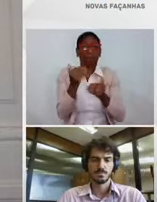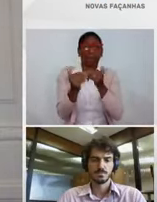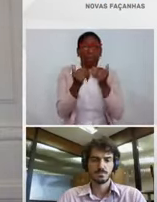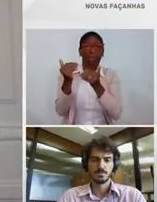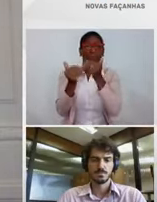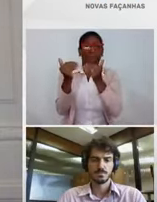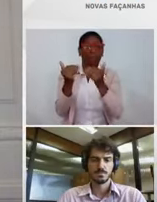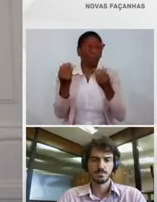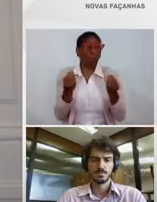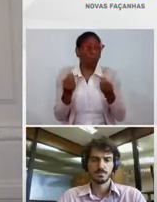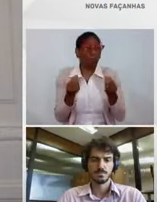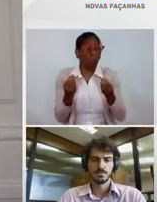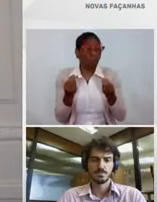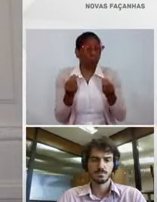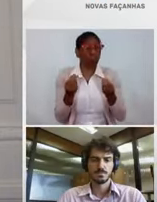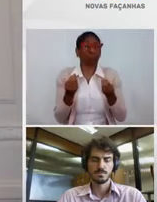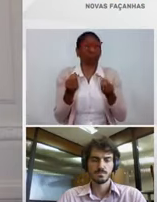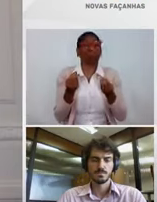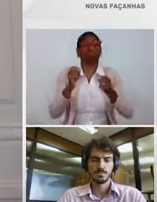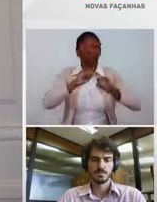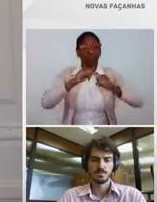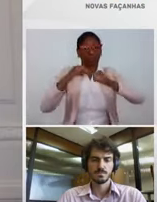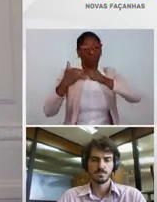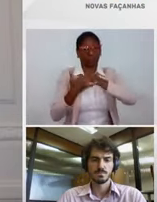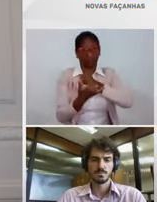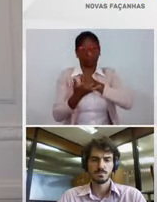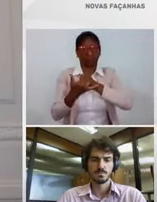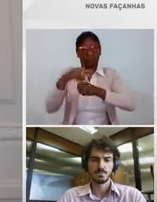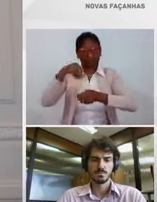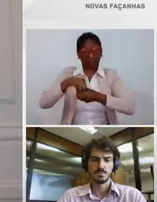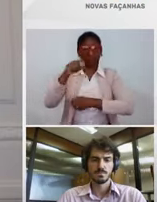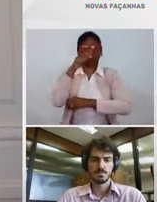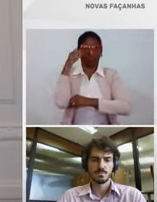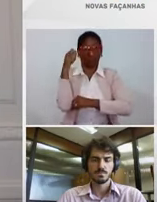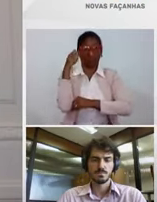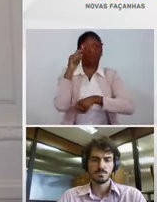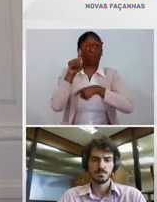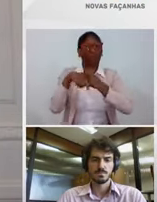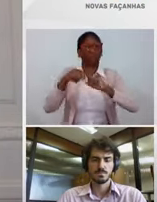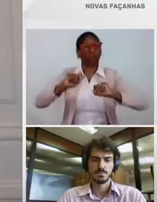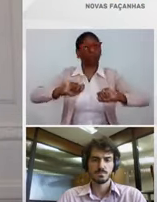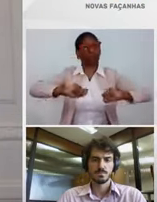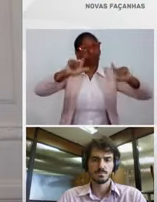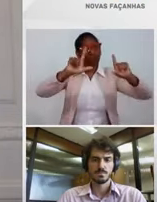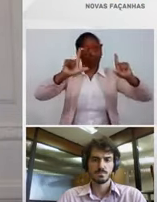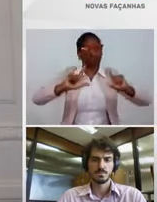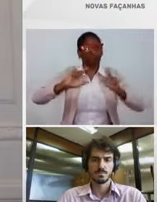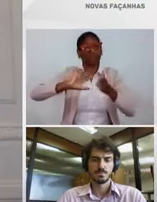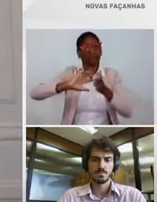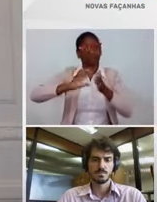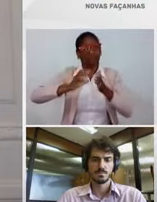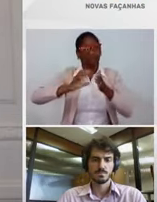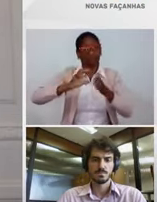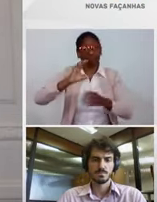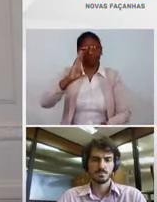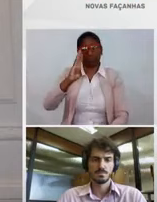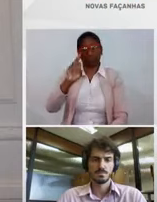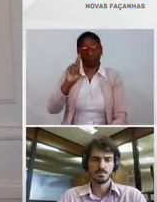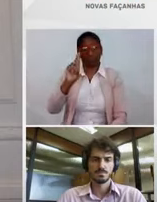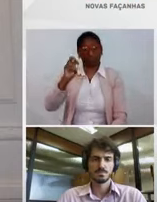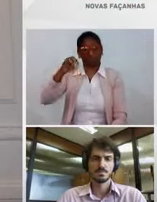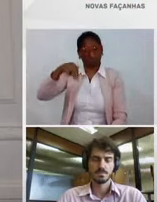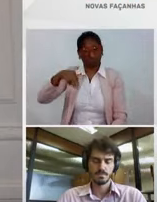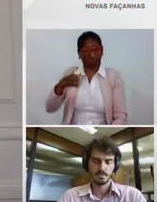que a gente está vendo em relação ao coronavírus no Estado. E após essa apresentação dos dados feitos pelo Bruno Paim, eu agradeço